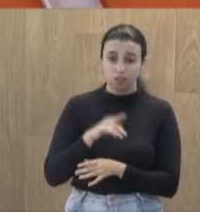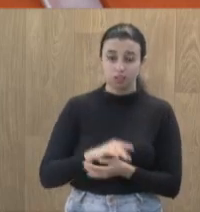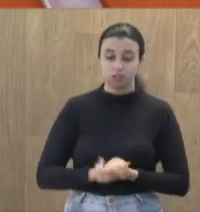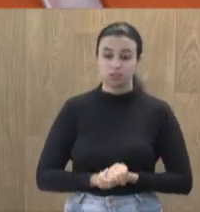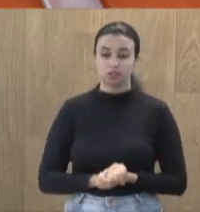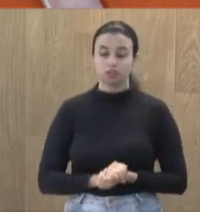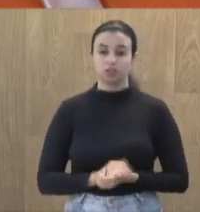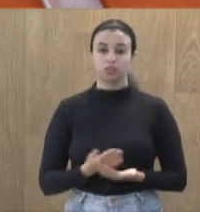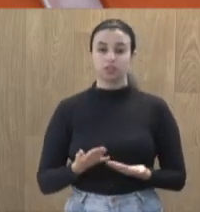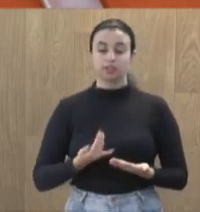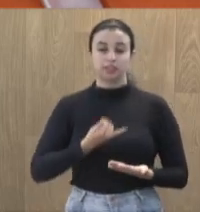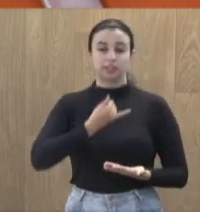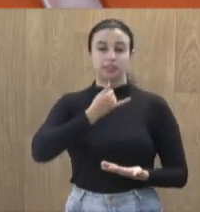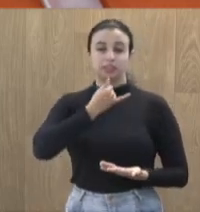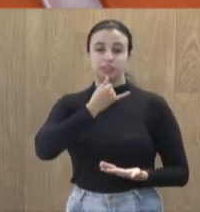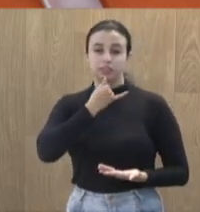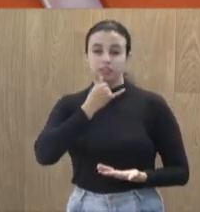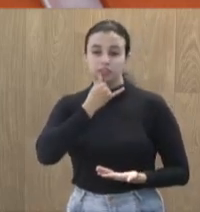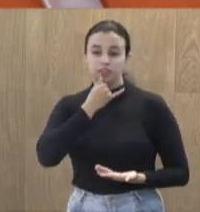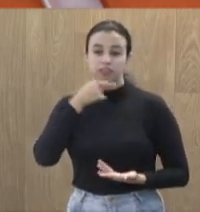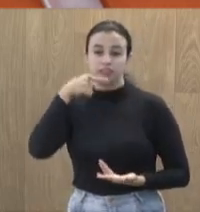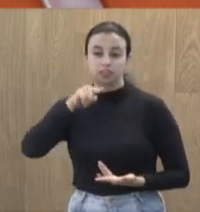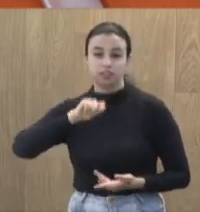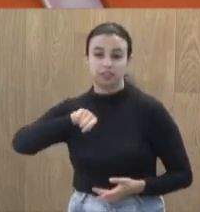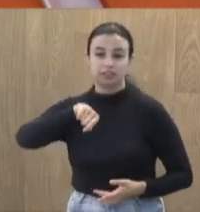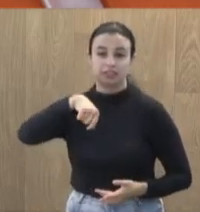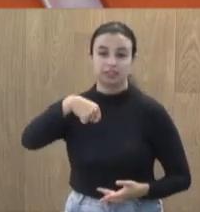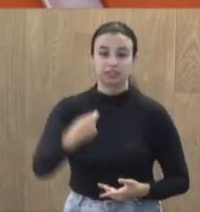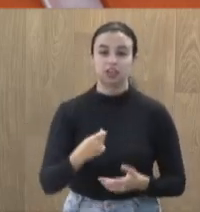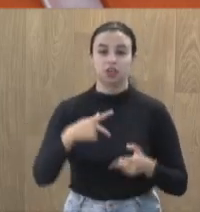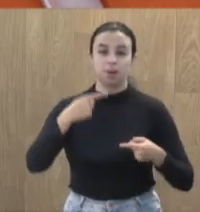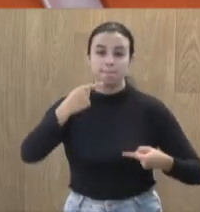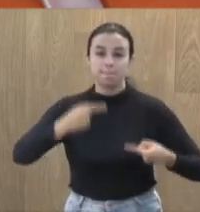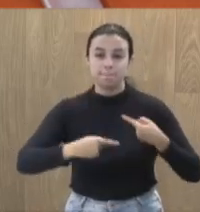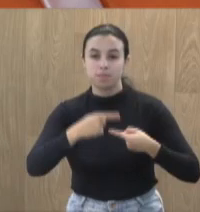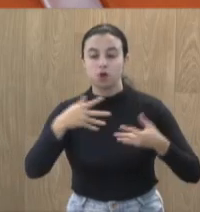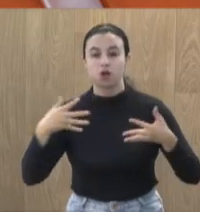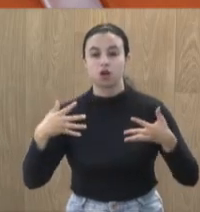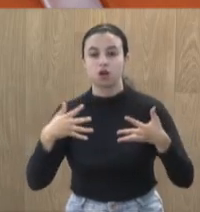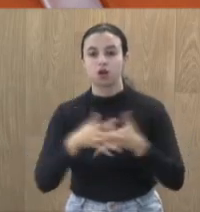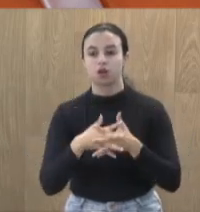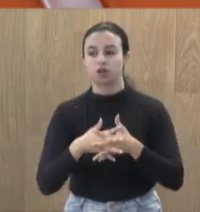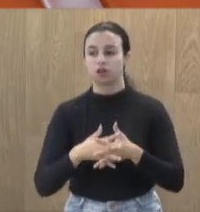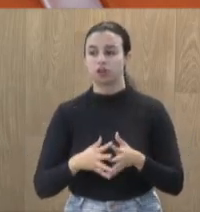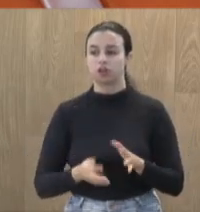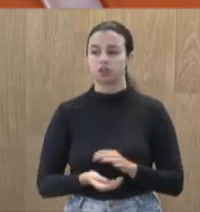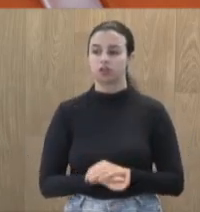Que tristeza. Isso é a decadência política de Divinópolis.